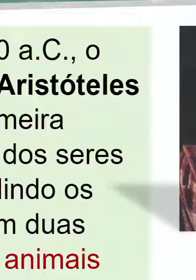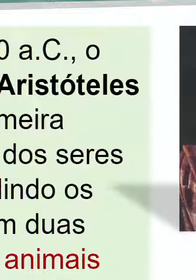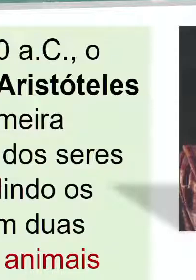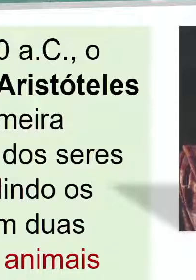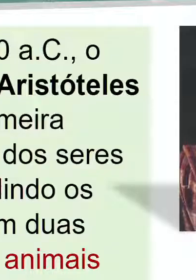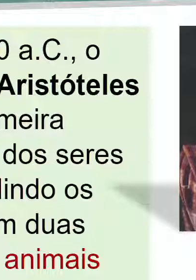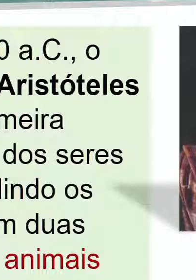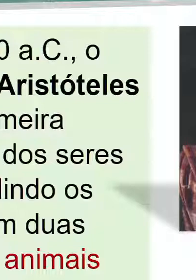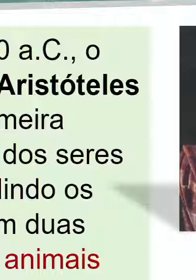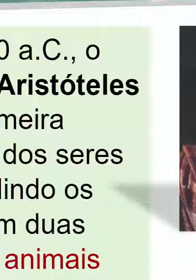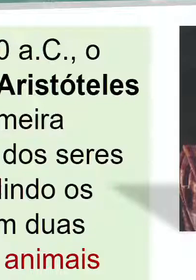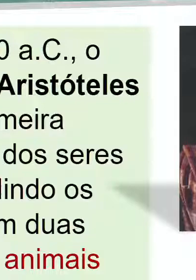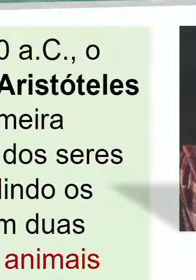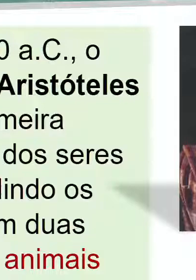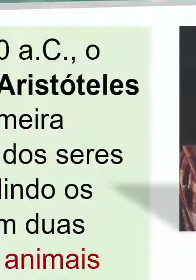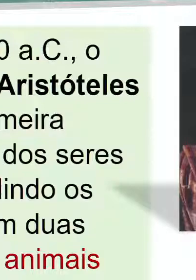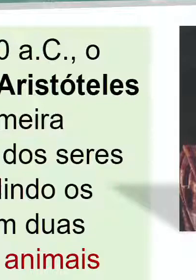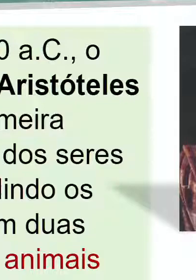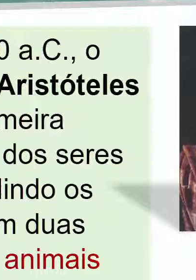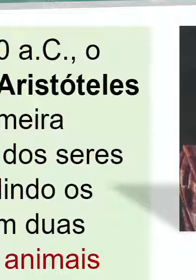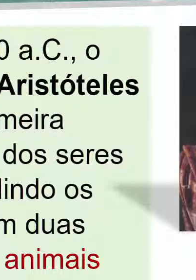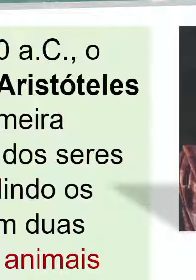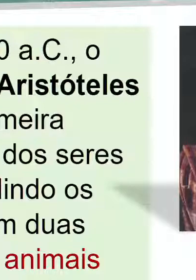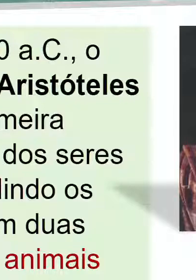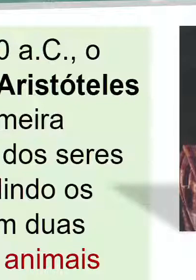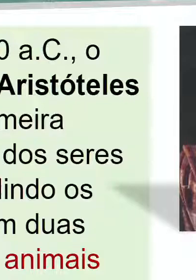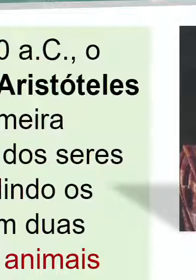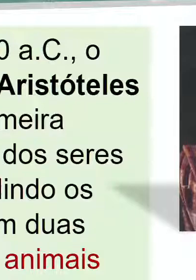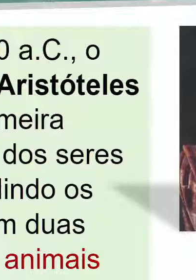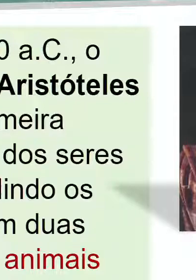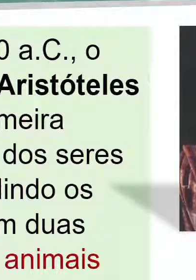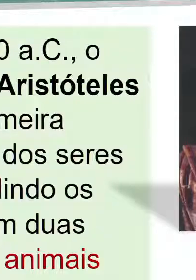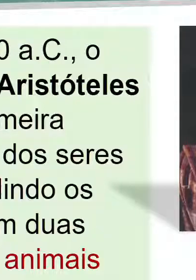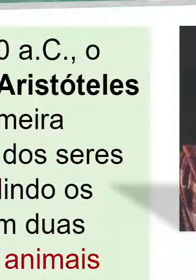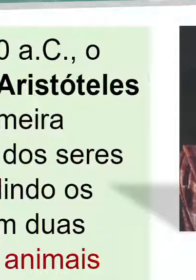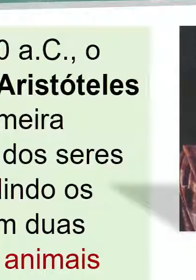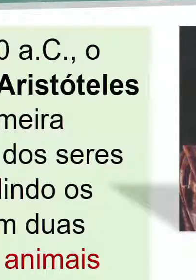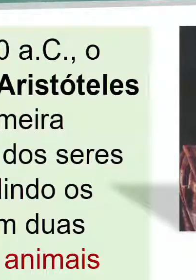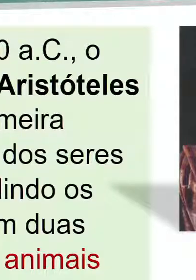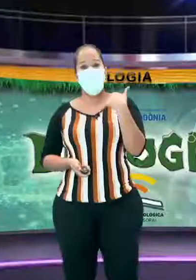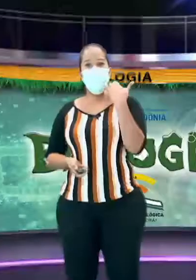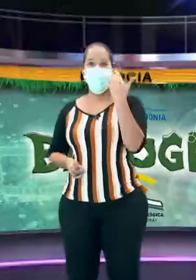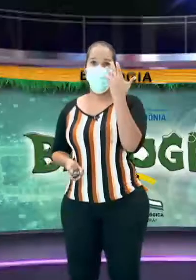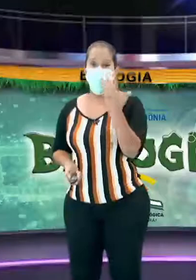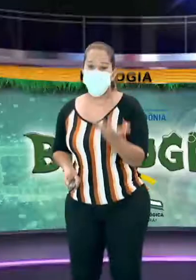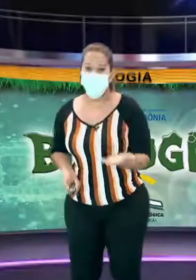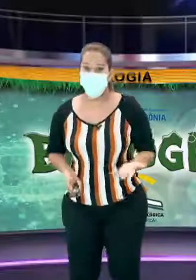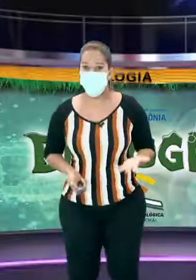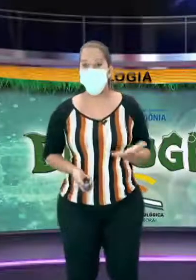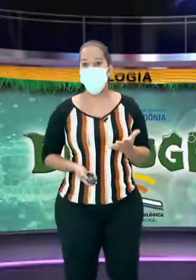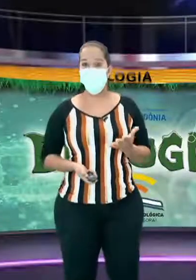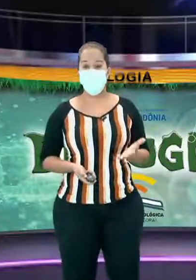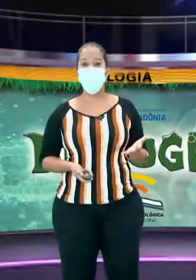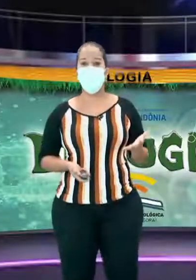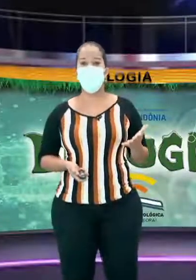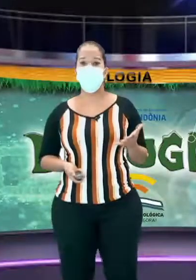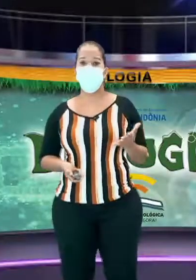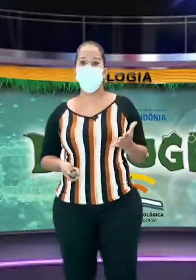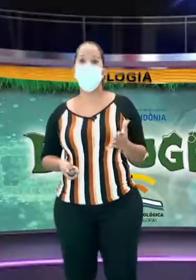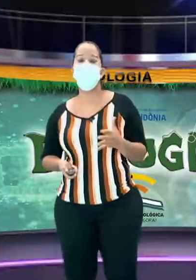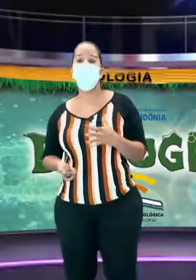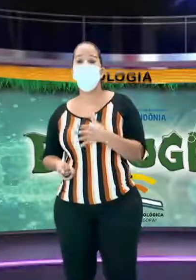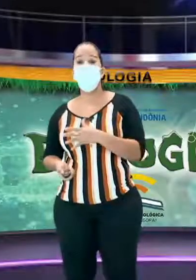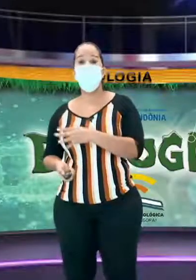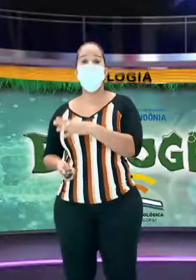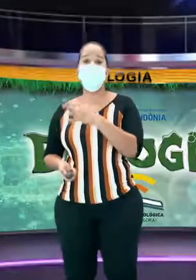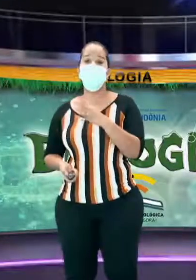animais superiores, de sangue quente, e animais inferiores, de sangue frio. Então, para Aristóteles, nesse período,